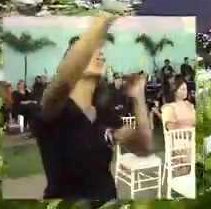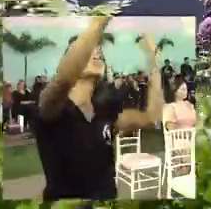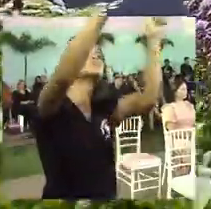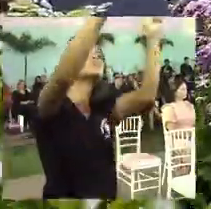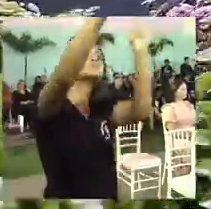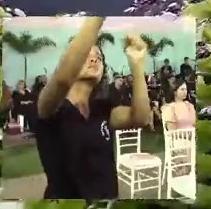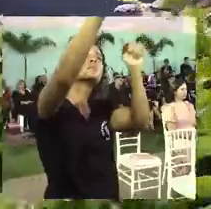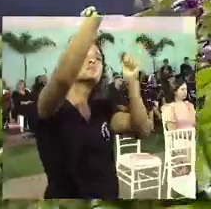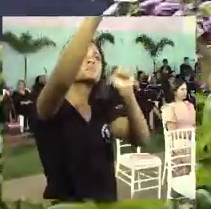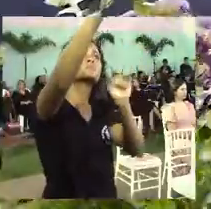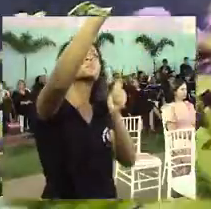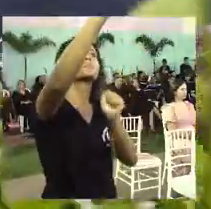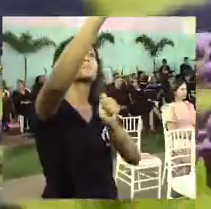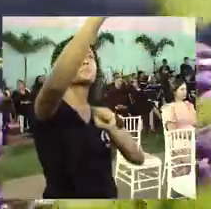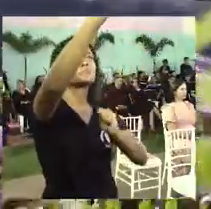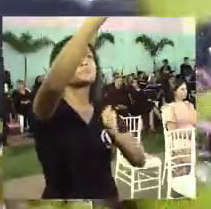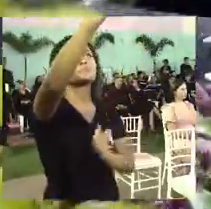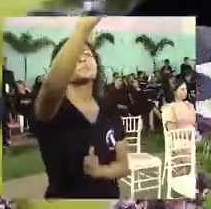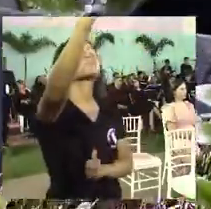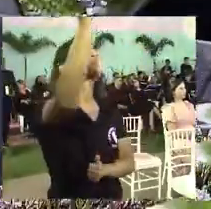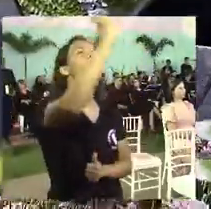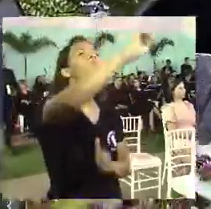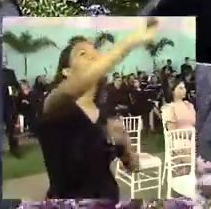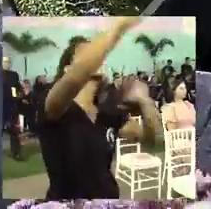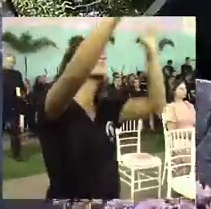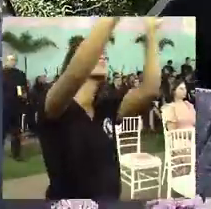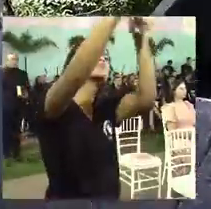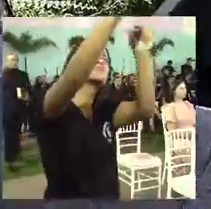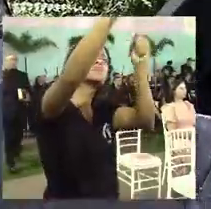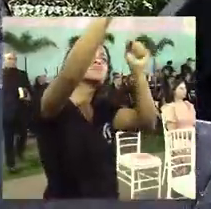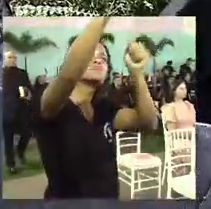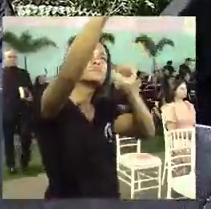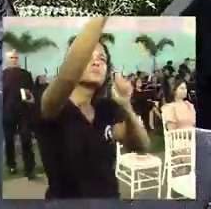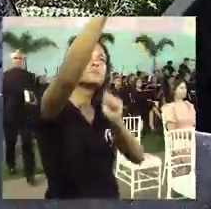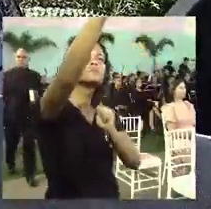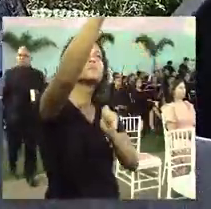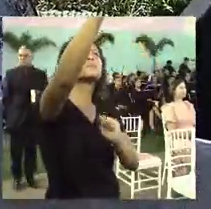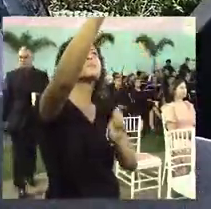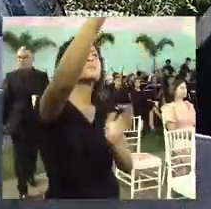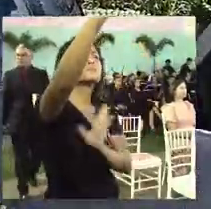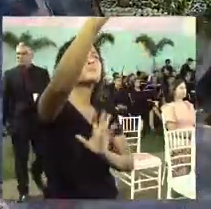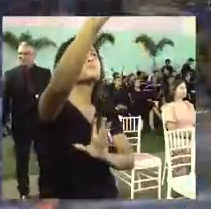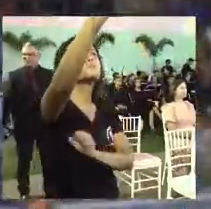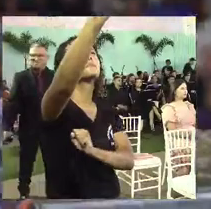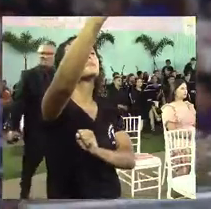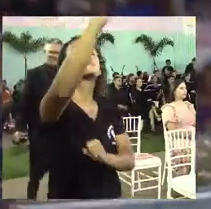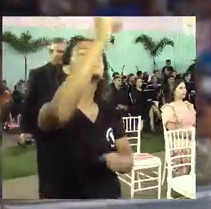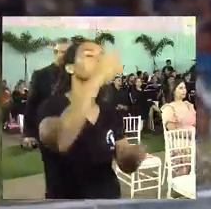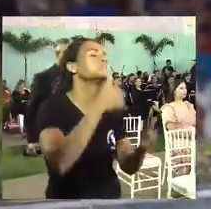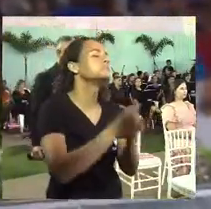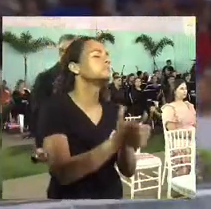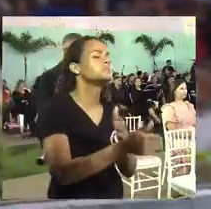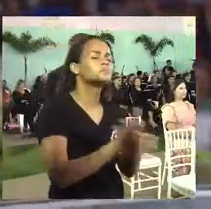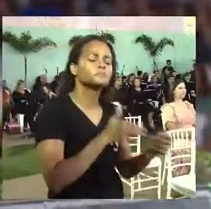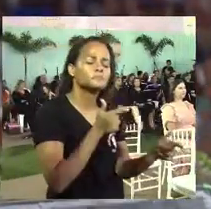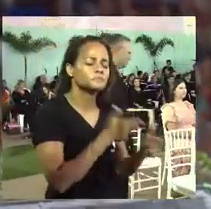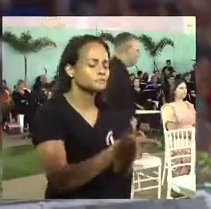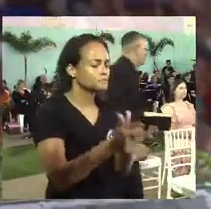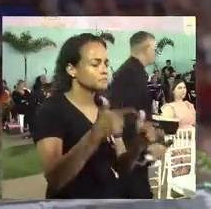Te Adorarei te adorarei e